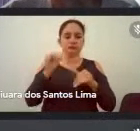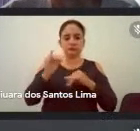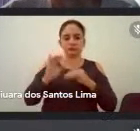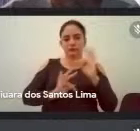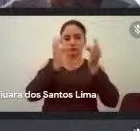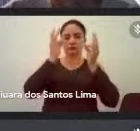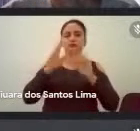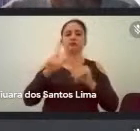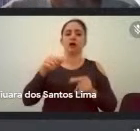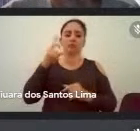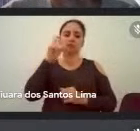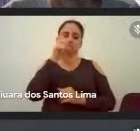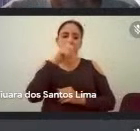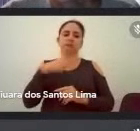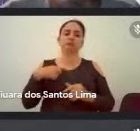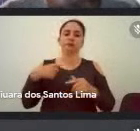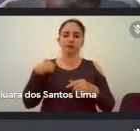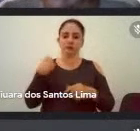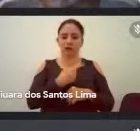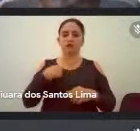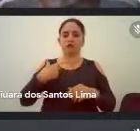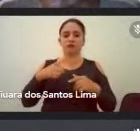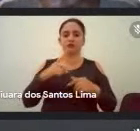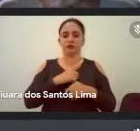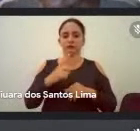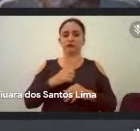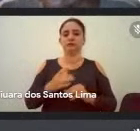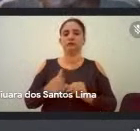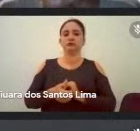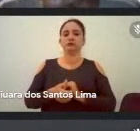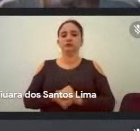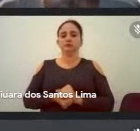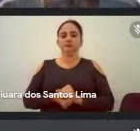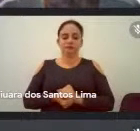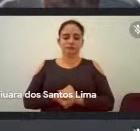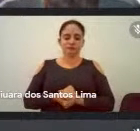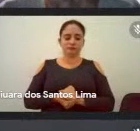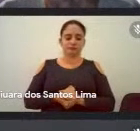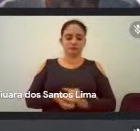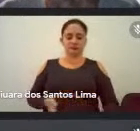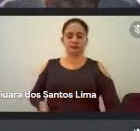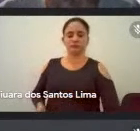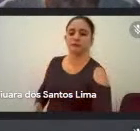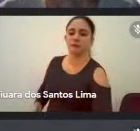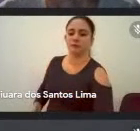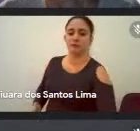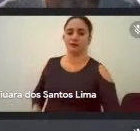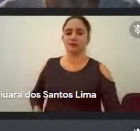são desafios que a gente enfrenta nesse trabalho com corpus oral.